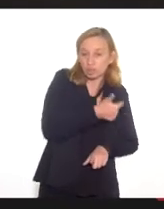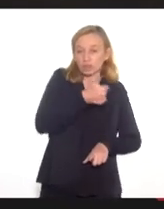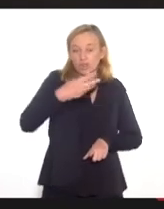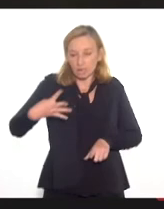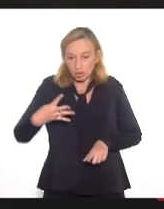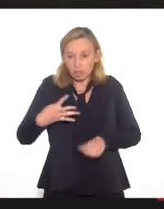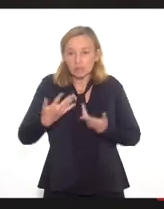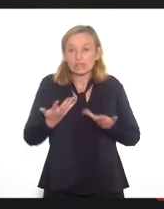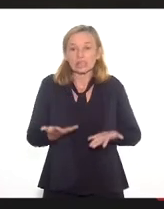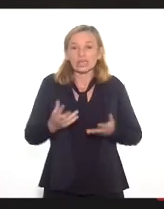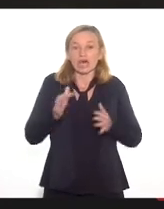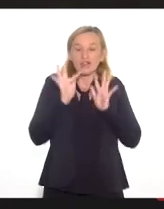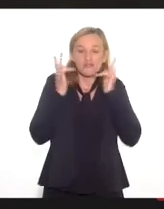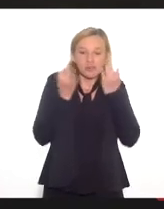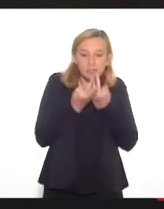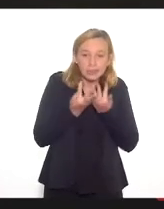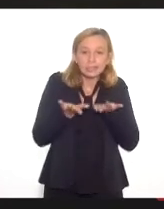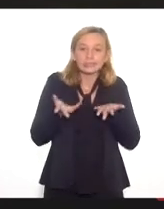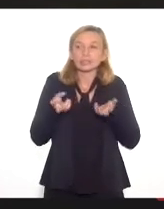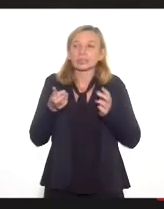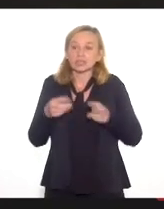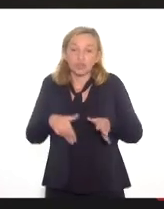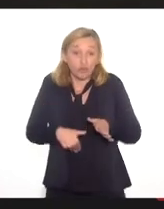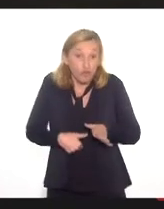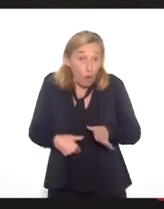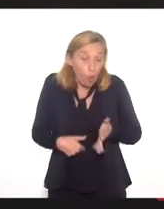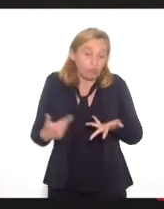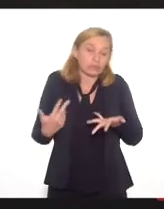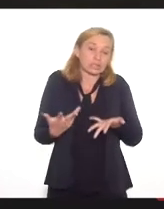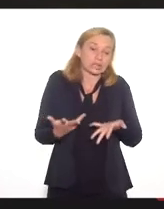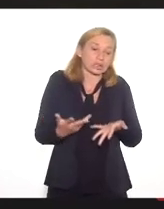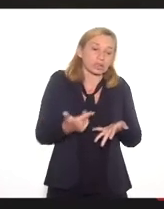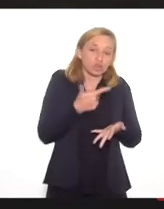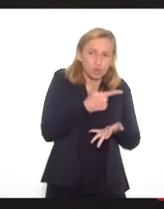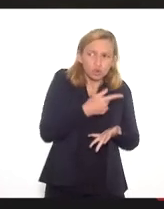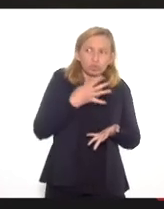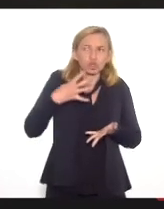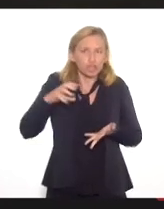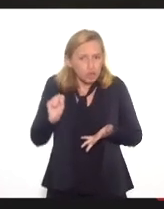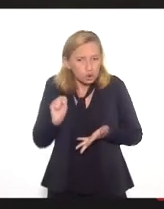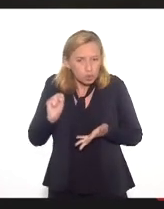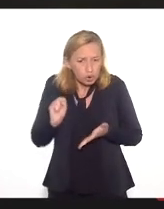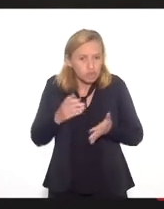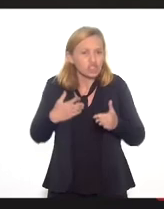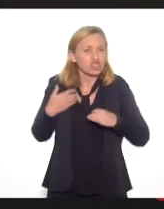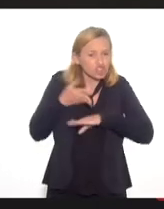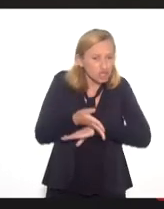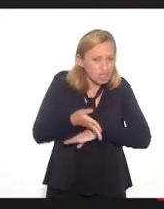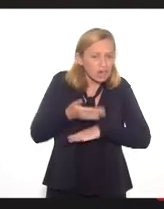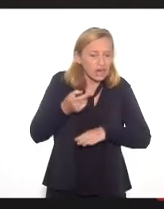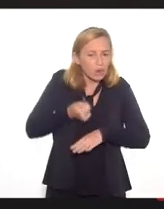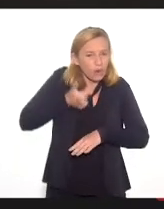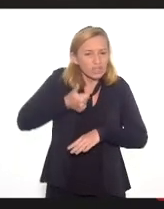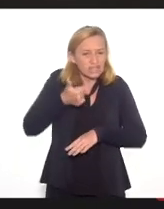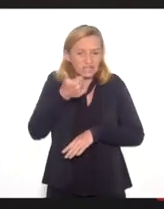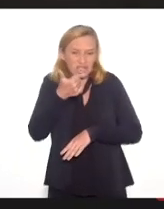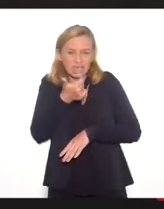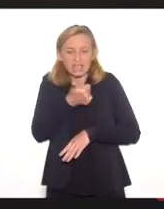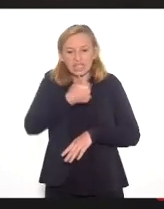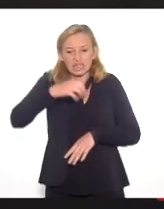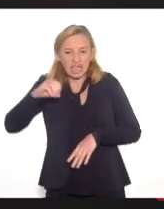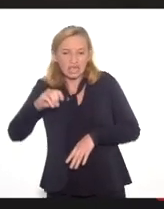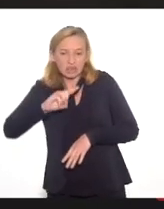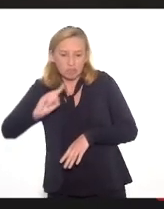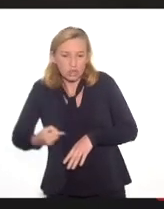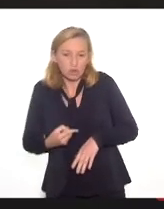as famílias em situação de fome em 2018 já chegam a quase 10 milhões tínhamos 7